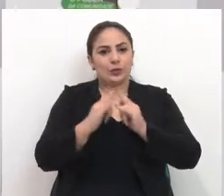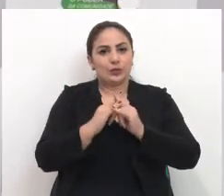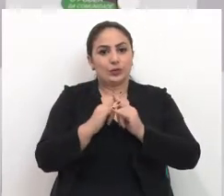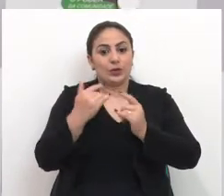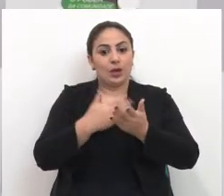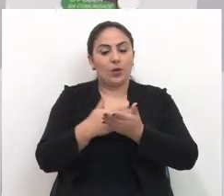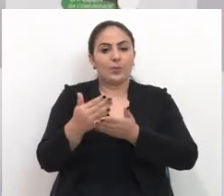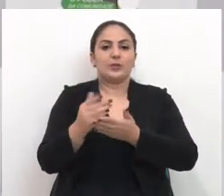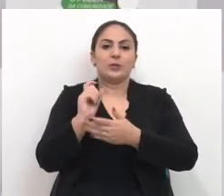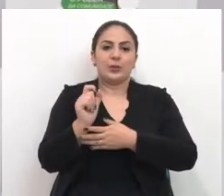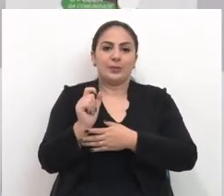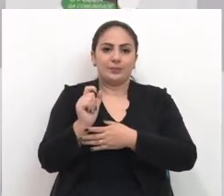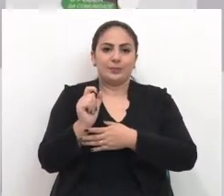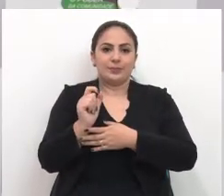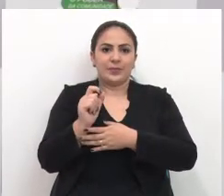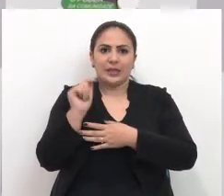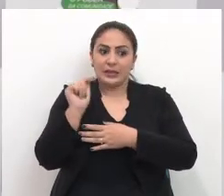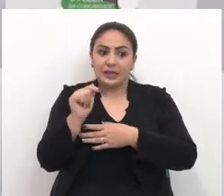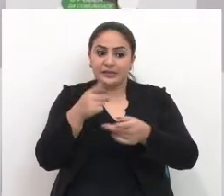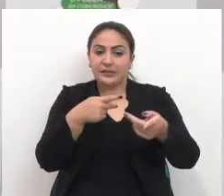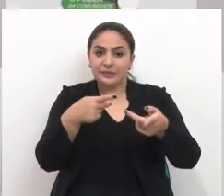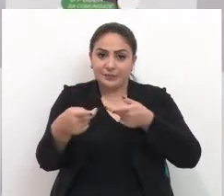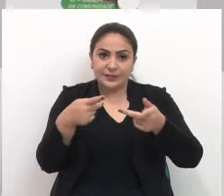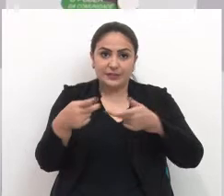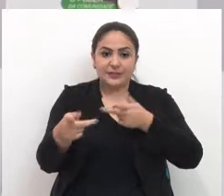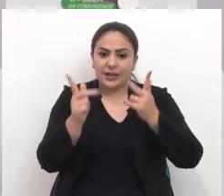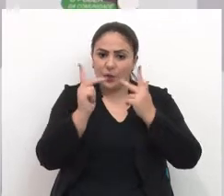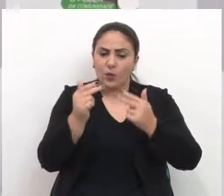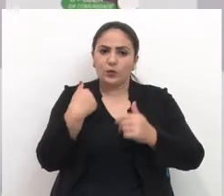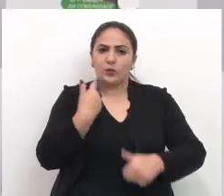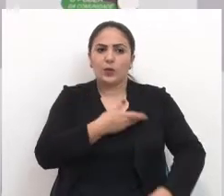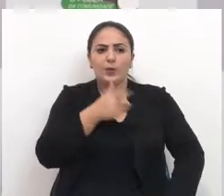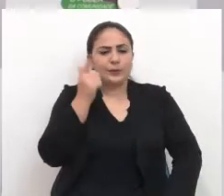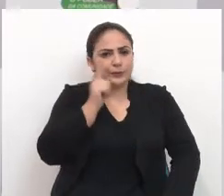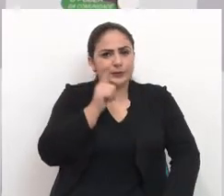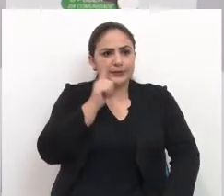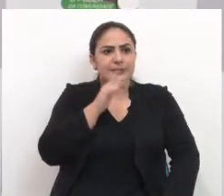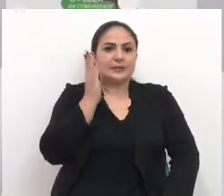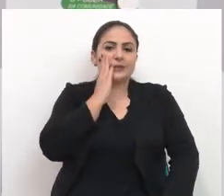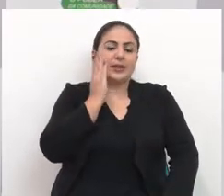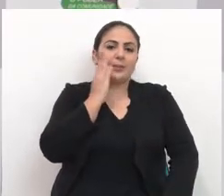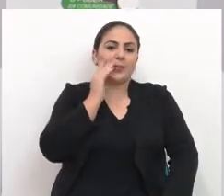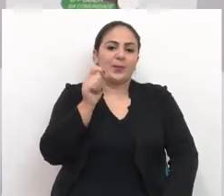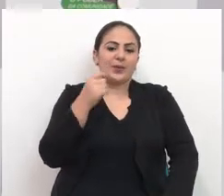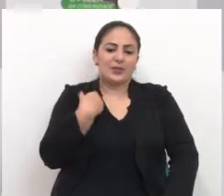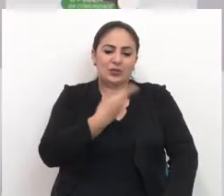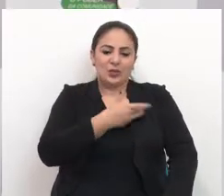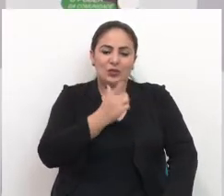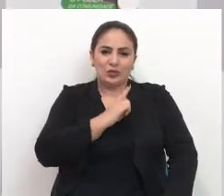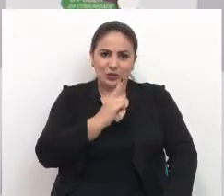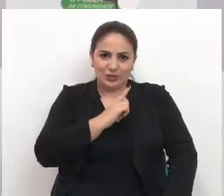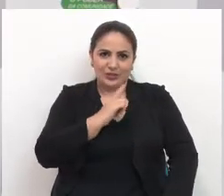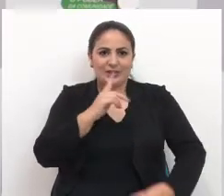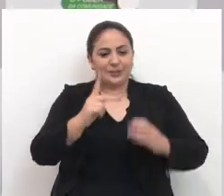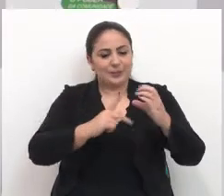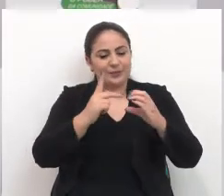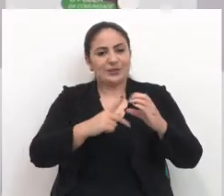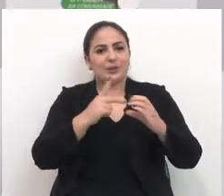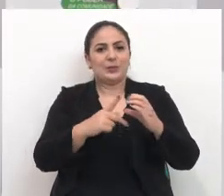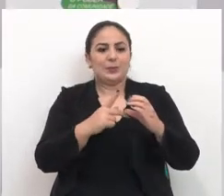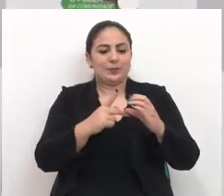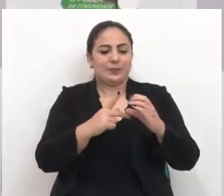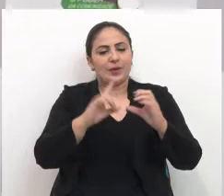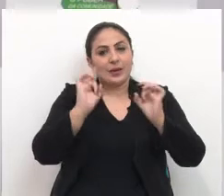partir dessa visita, até mesmo para a gente ter noção do que nós tínhamos sobre a Câmara